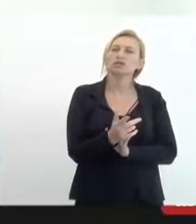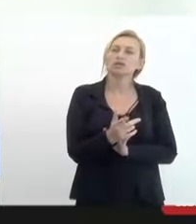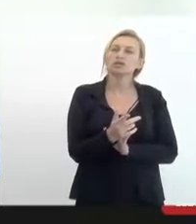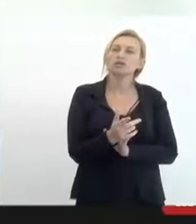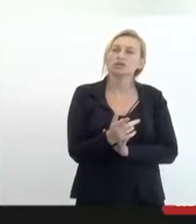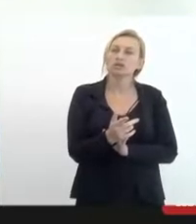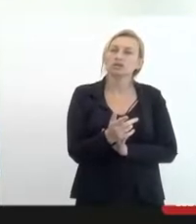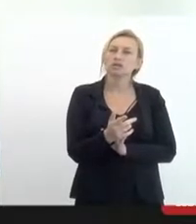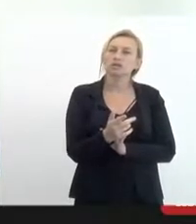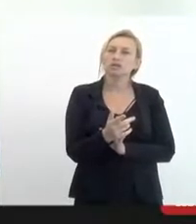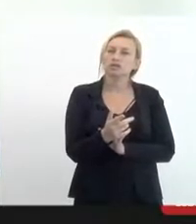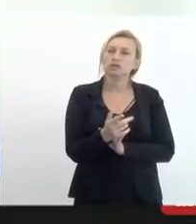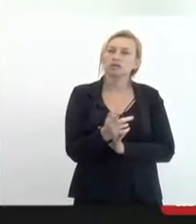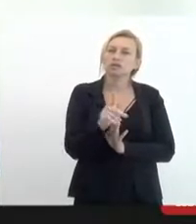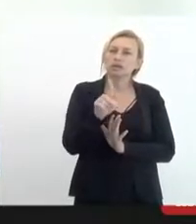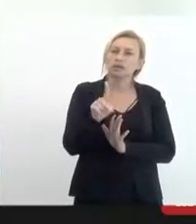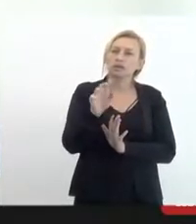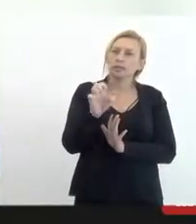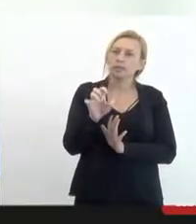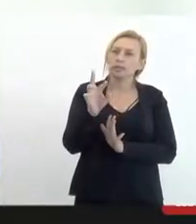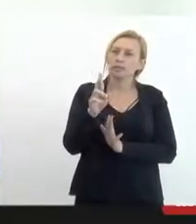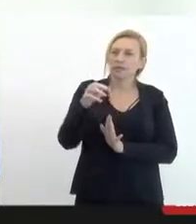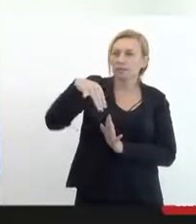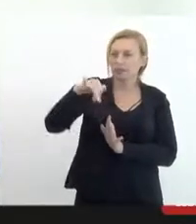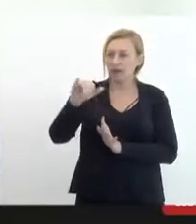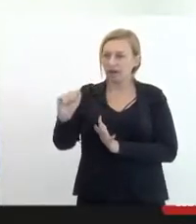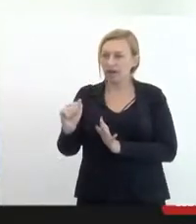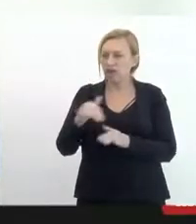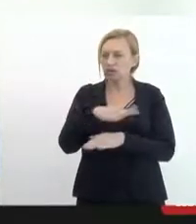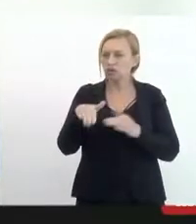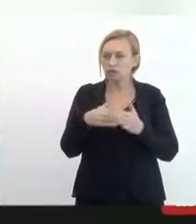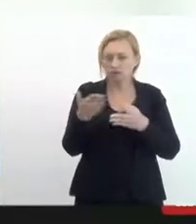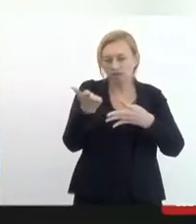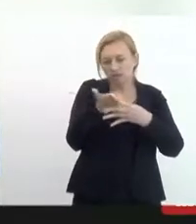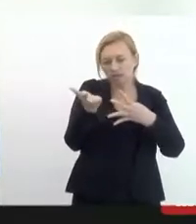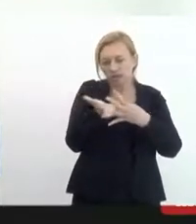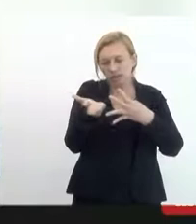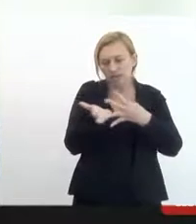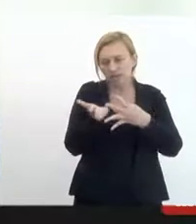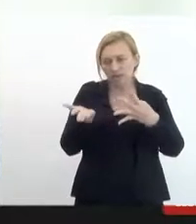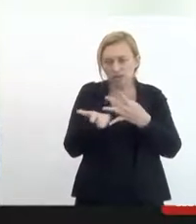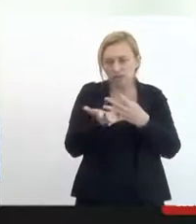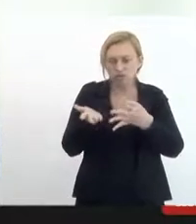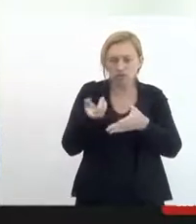permeia todas as negociações de parcelamento de dívida